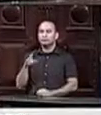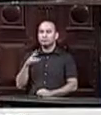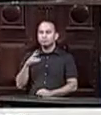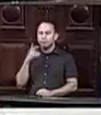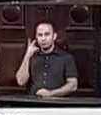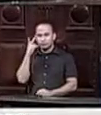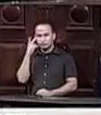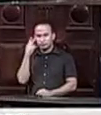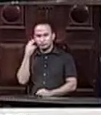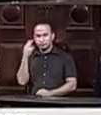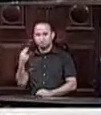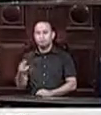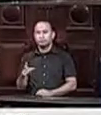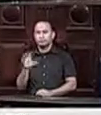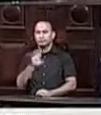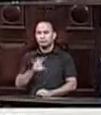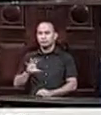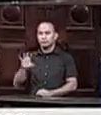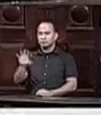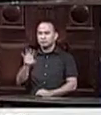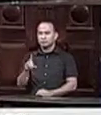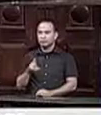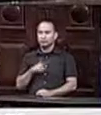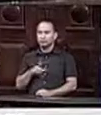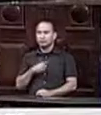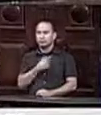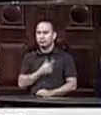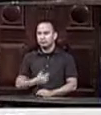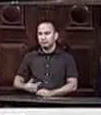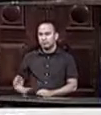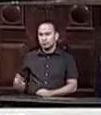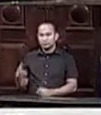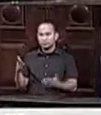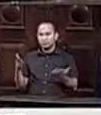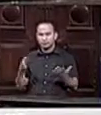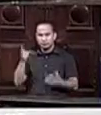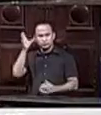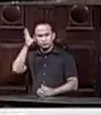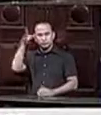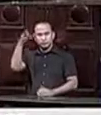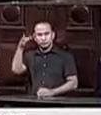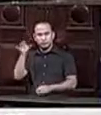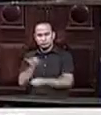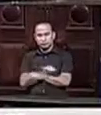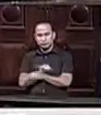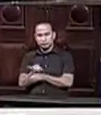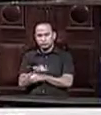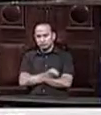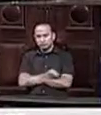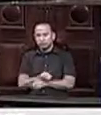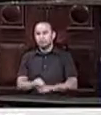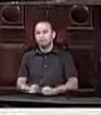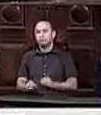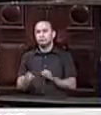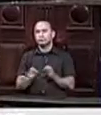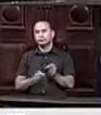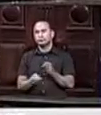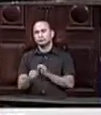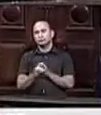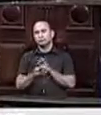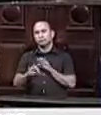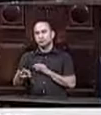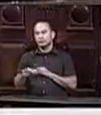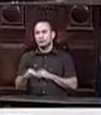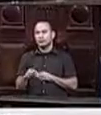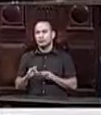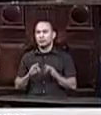seja, dos servidores do DEGASE, que vieram aqui em razão de um projeto de lei que acrescenta a